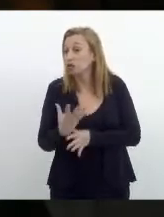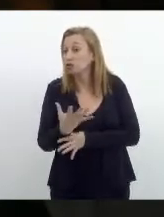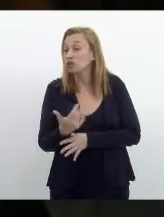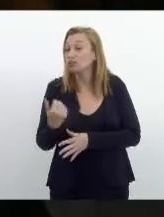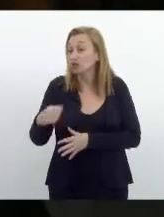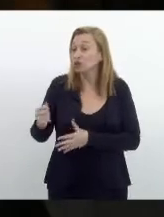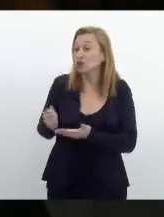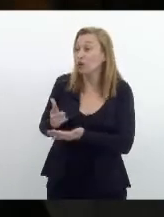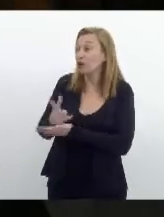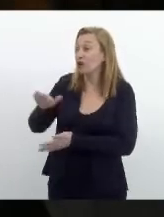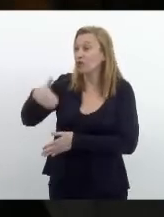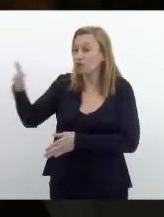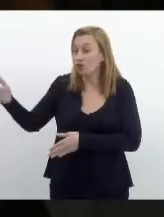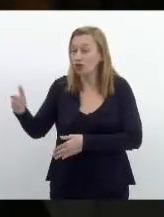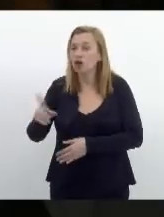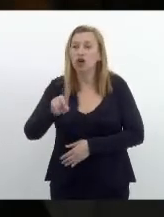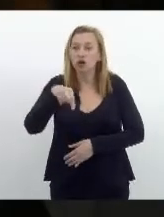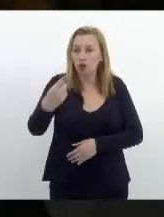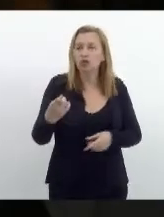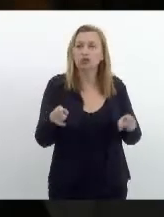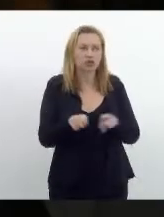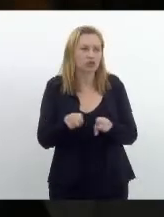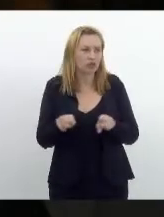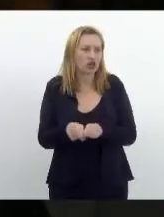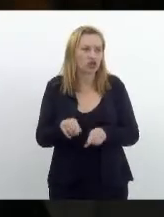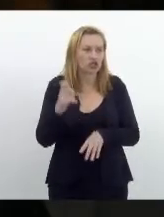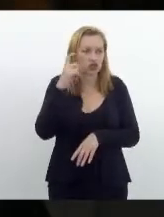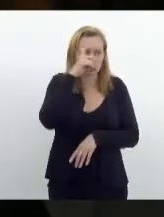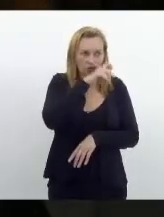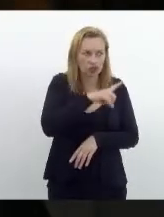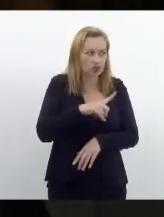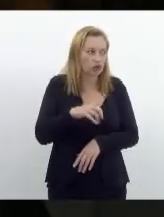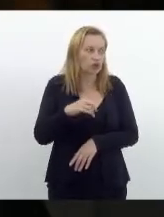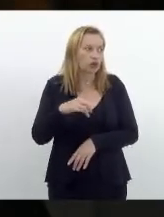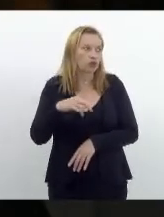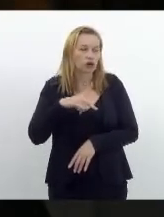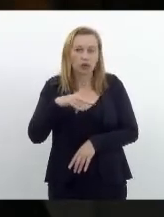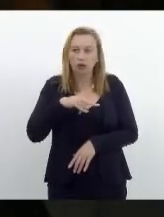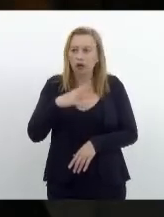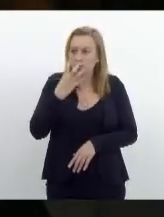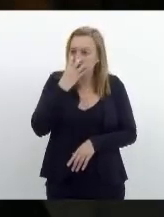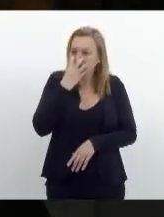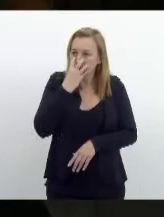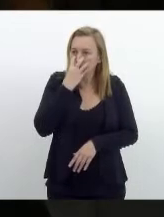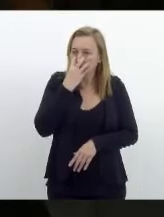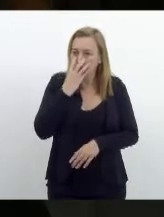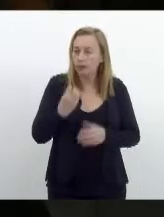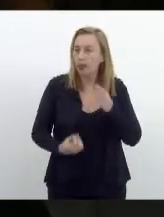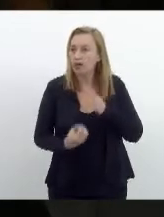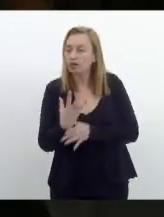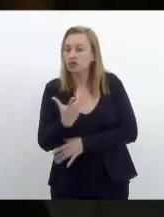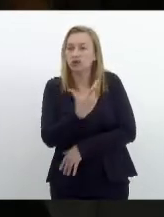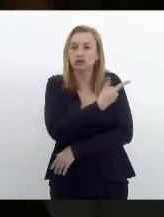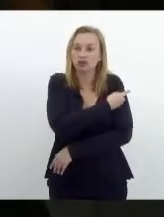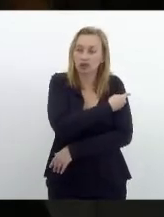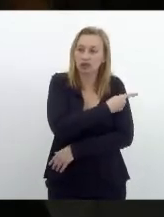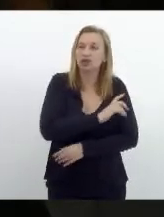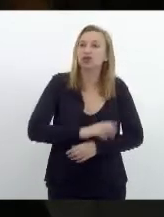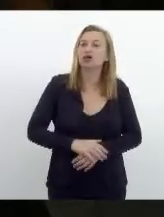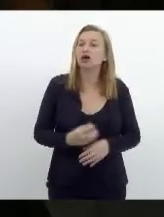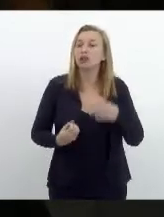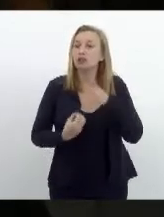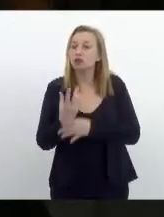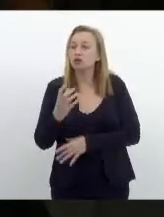insumos. Sem falar em outros insumos mais complexos, como os próprios respiradores. Ora, a produção de vacinas, a produção